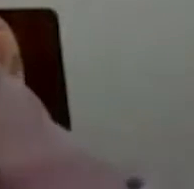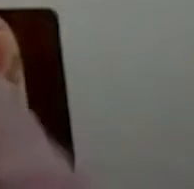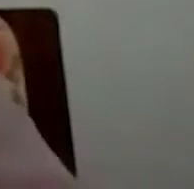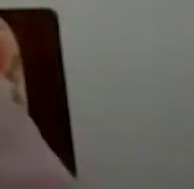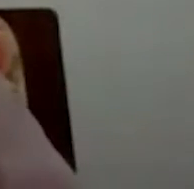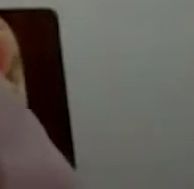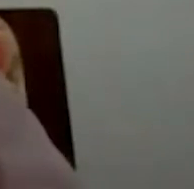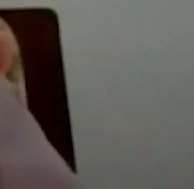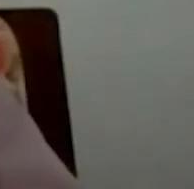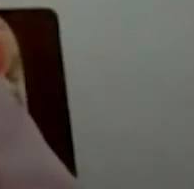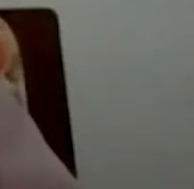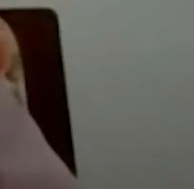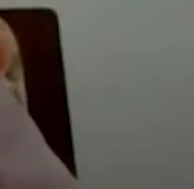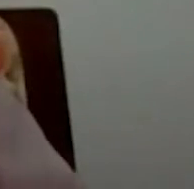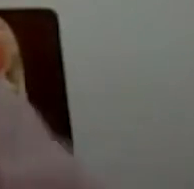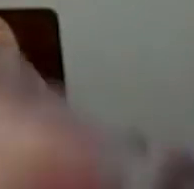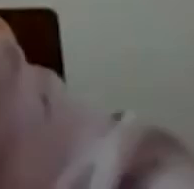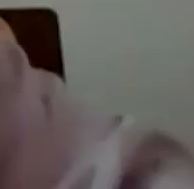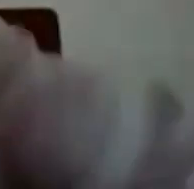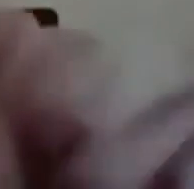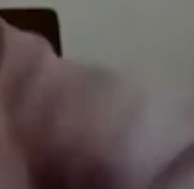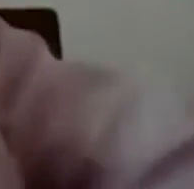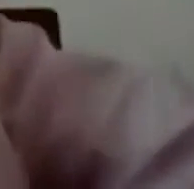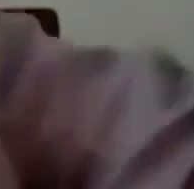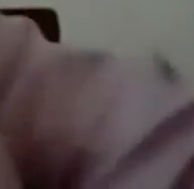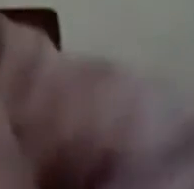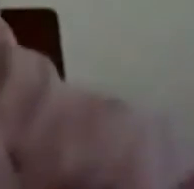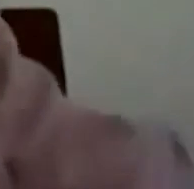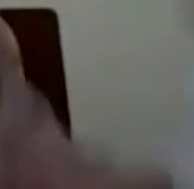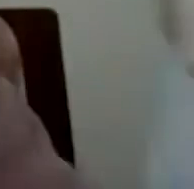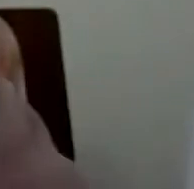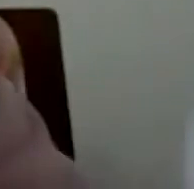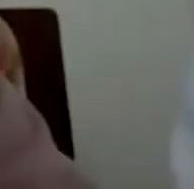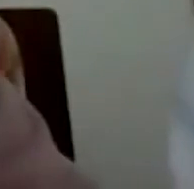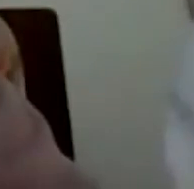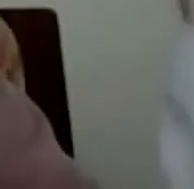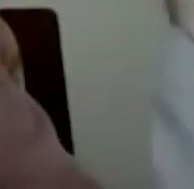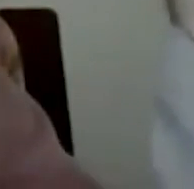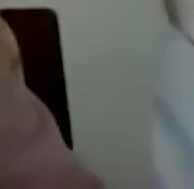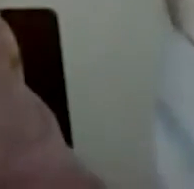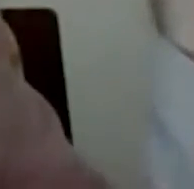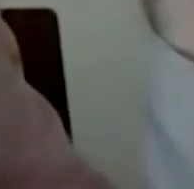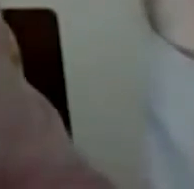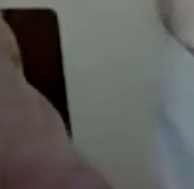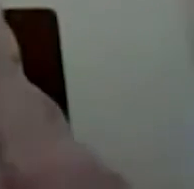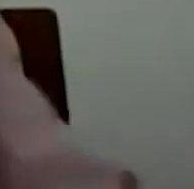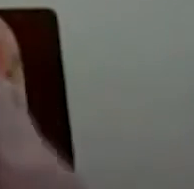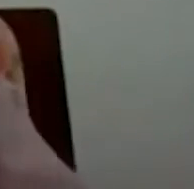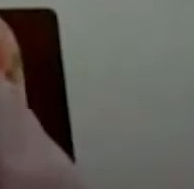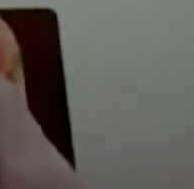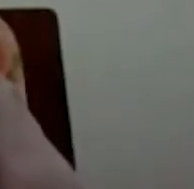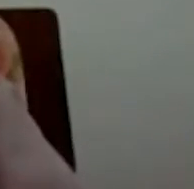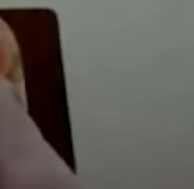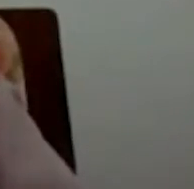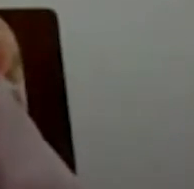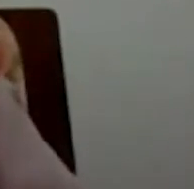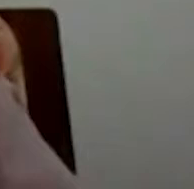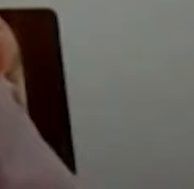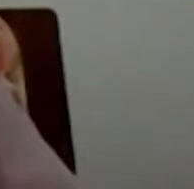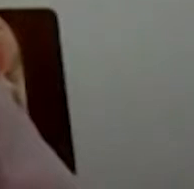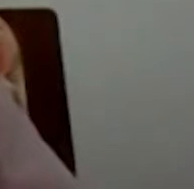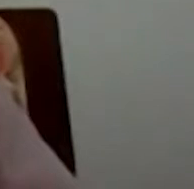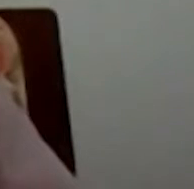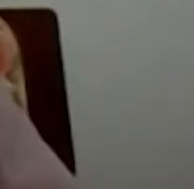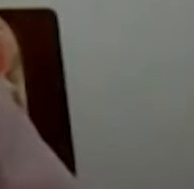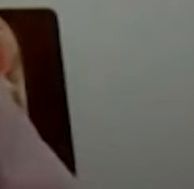reinado efetivo. E aí não ia ser Nabuco que ia virar o primeiro-ministro ali, logo ali, não, com toda a probabilidade, não. Mas daí